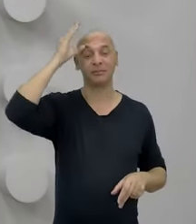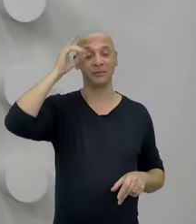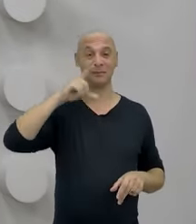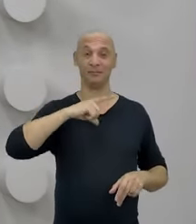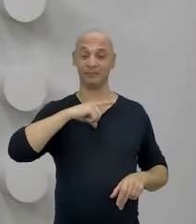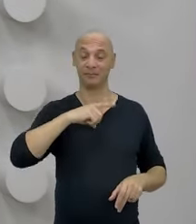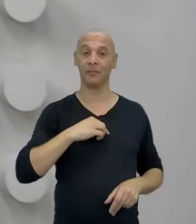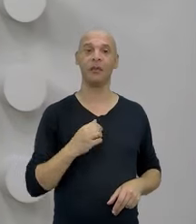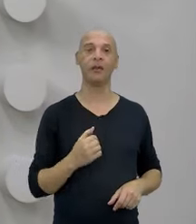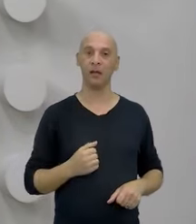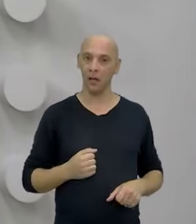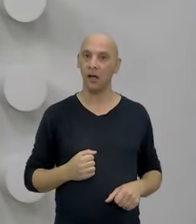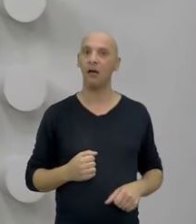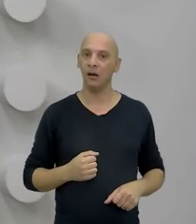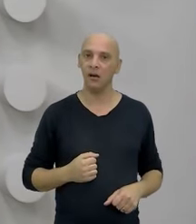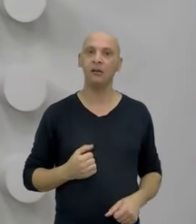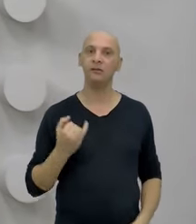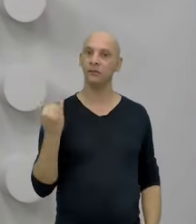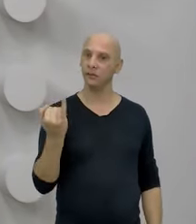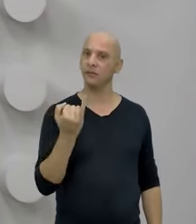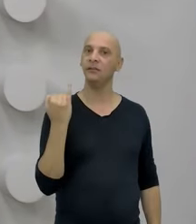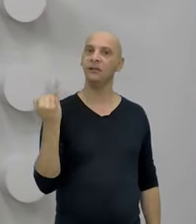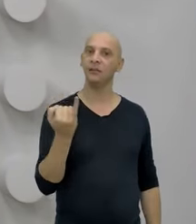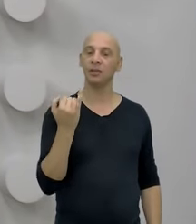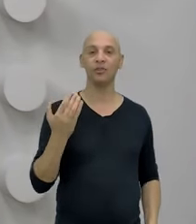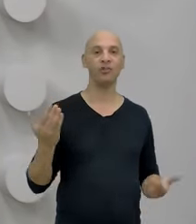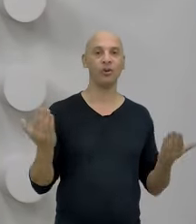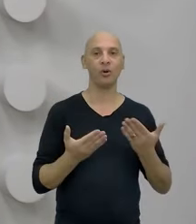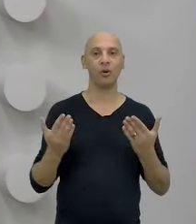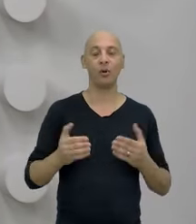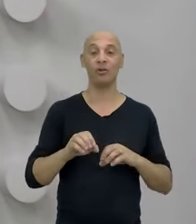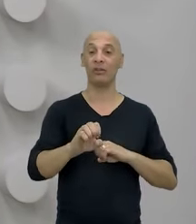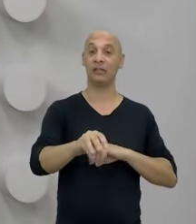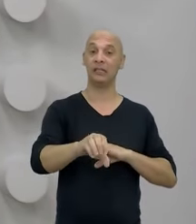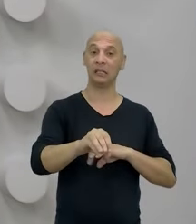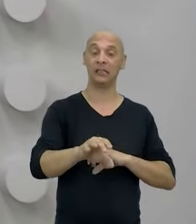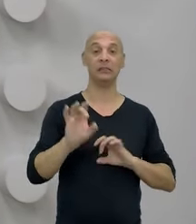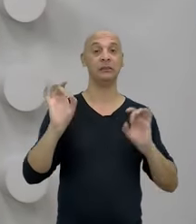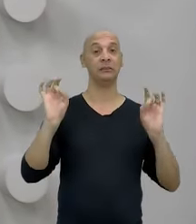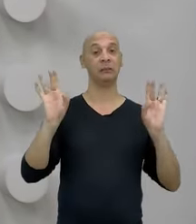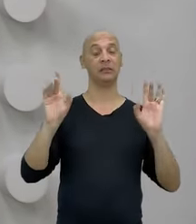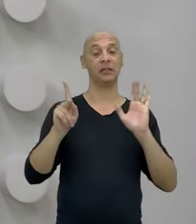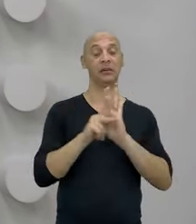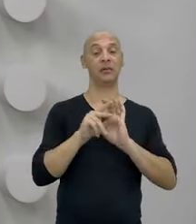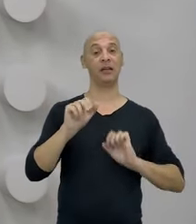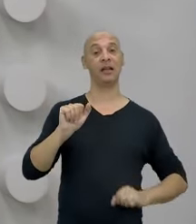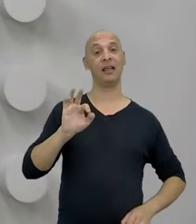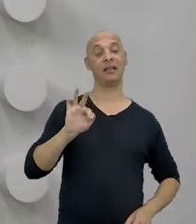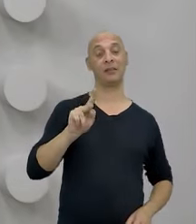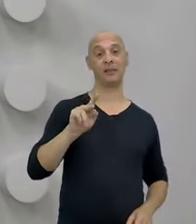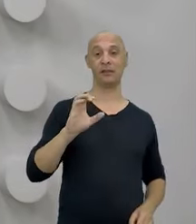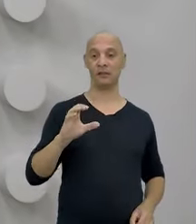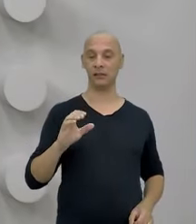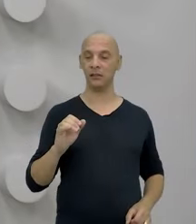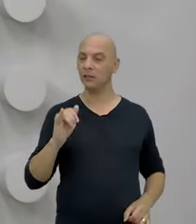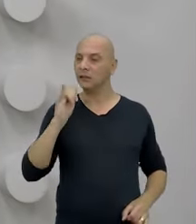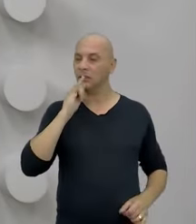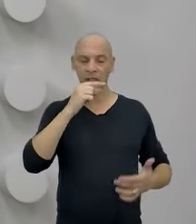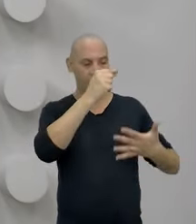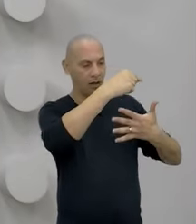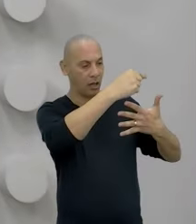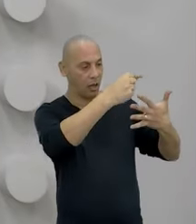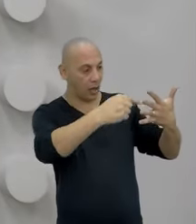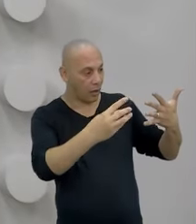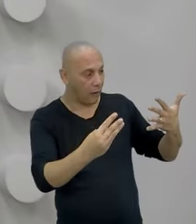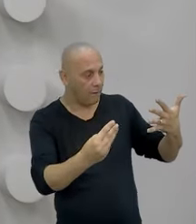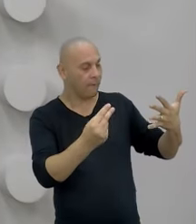então é importante que é nessa TPC de Educação Especial por meio de exemplos riquíssimos